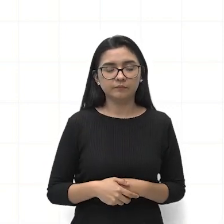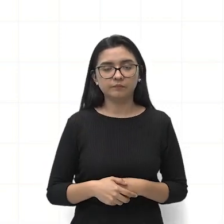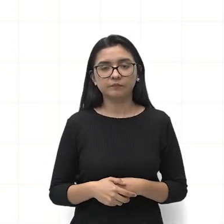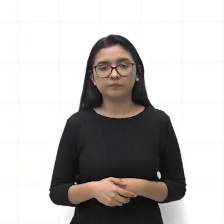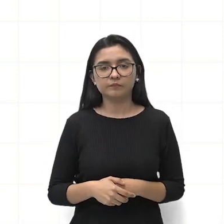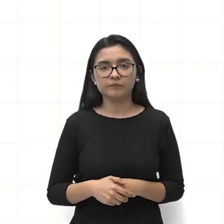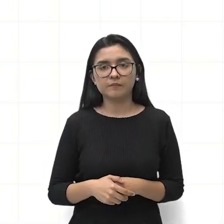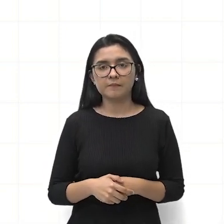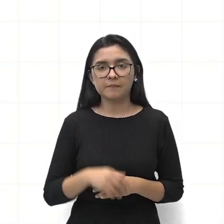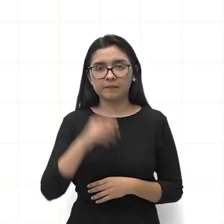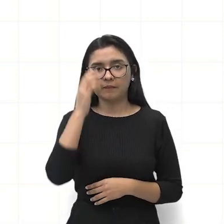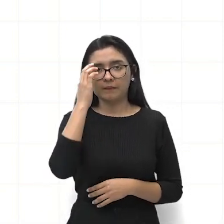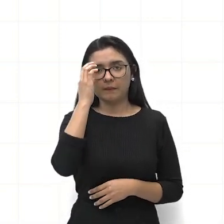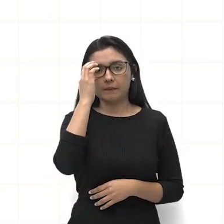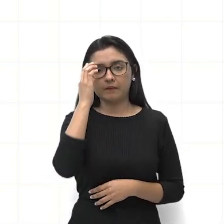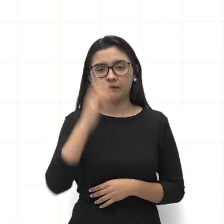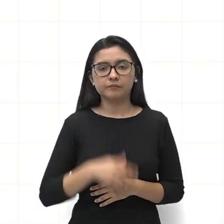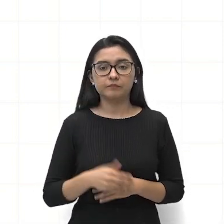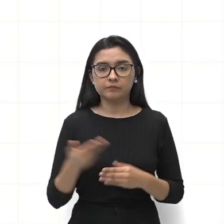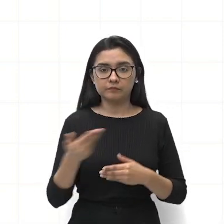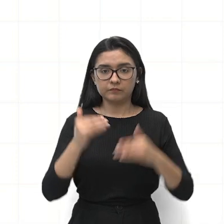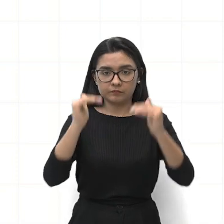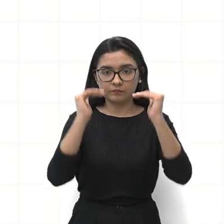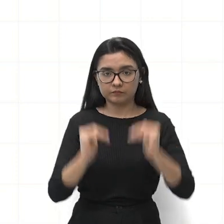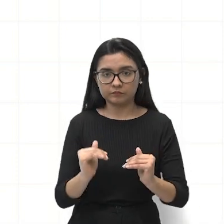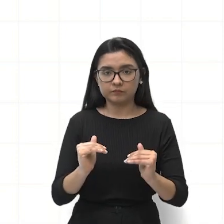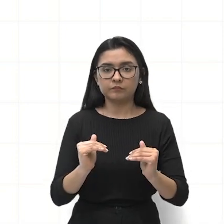Aí nós vamos para o próximo.